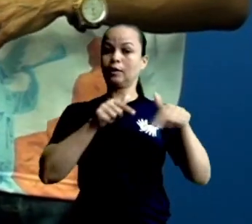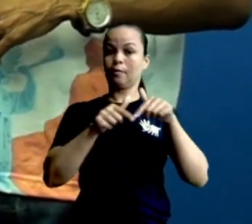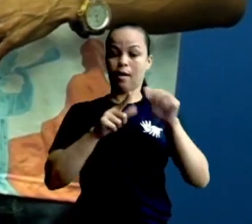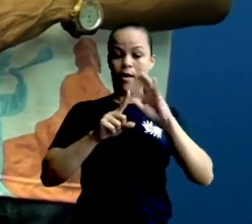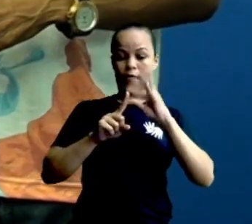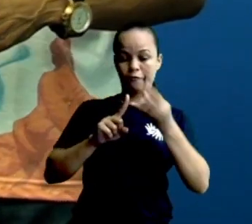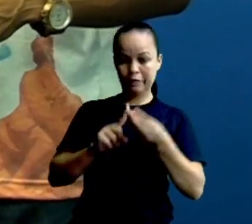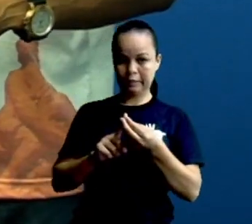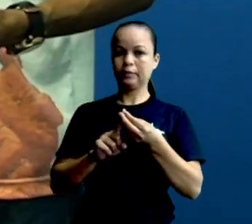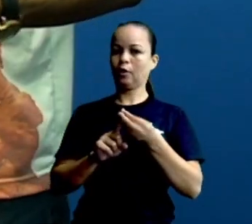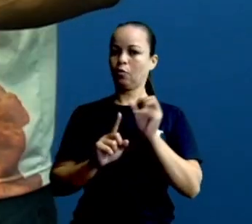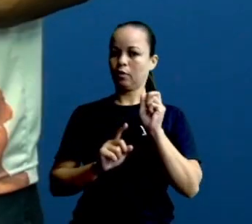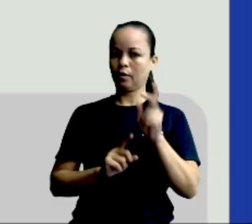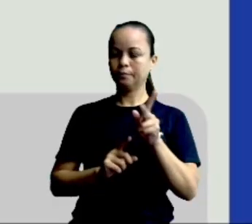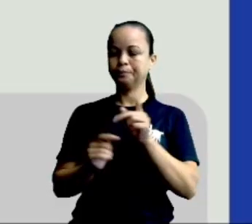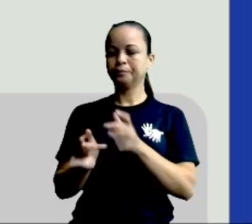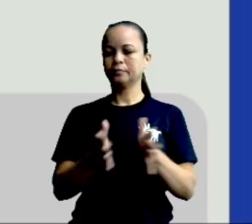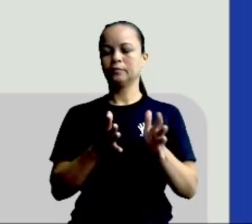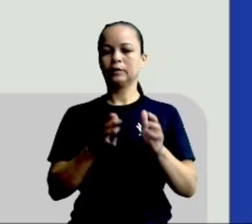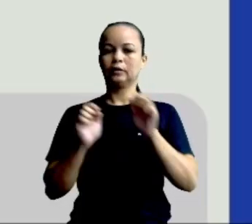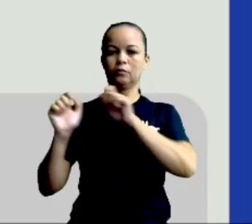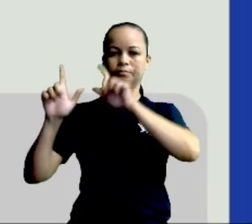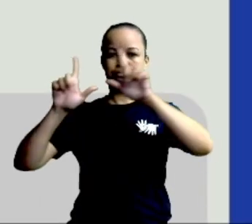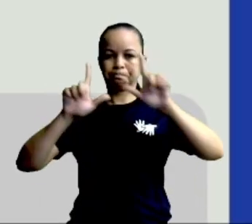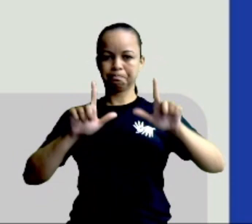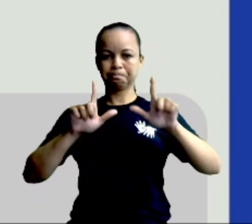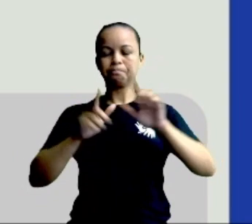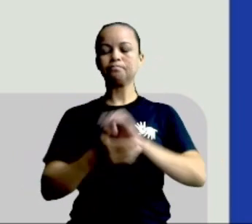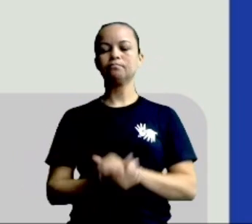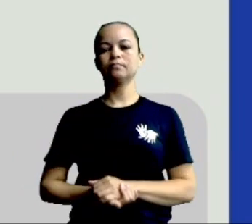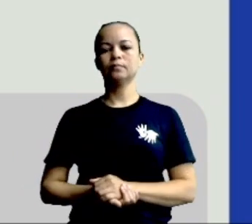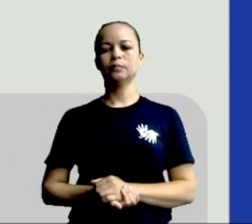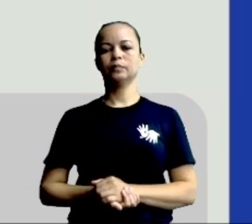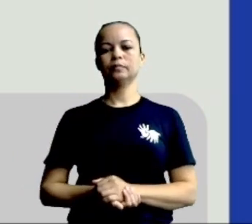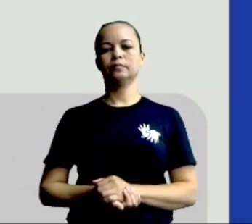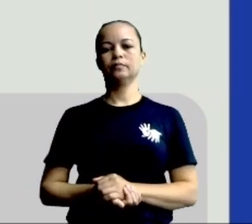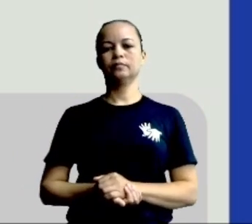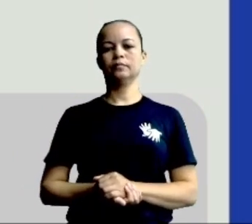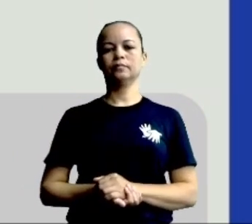física, tá? Volta aqui novamente para o slide. Então,